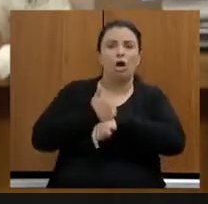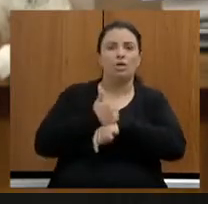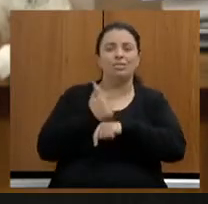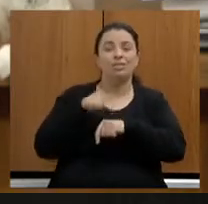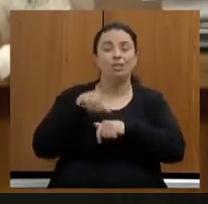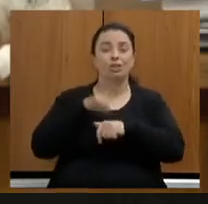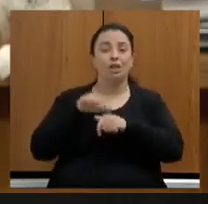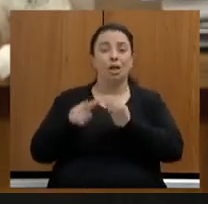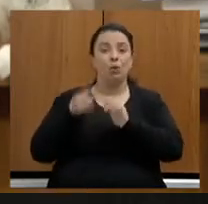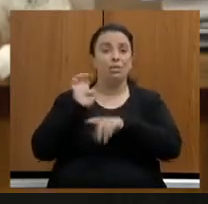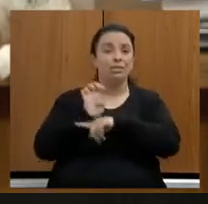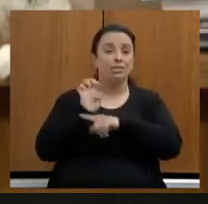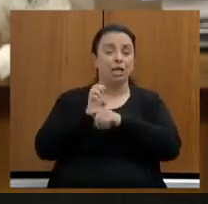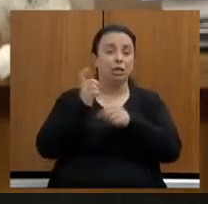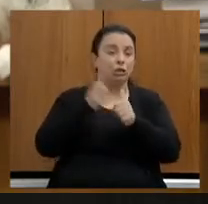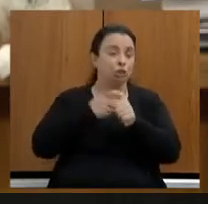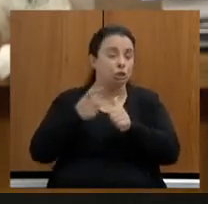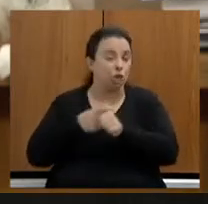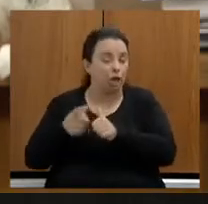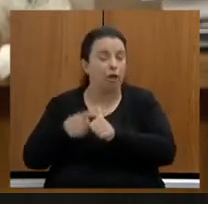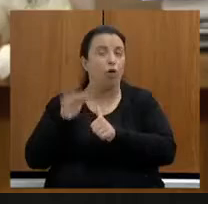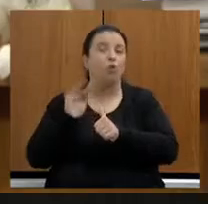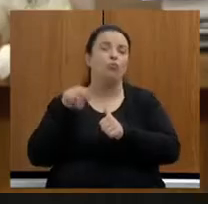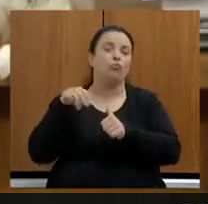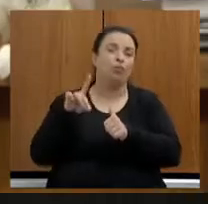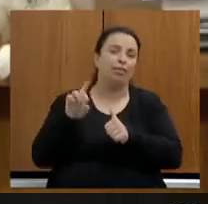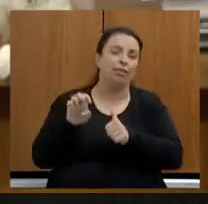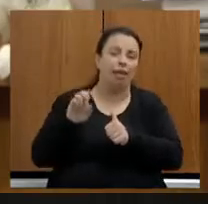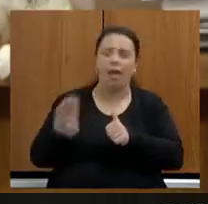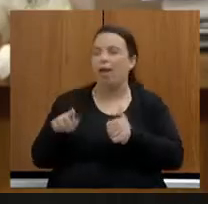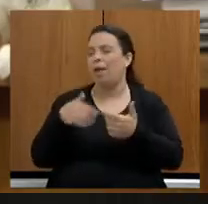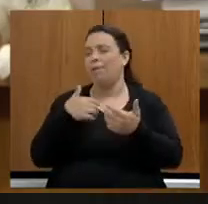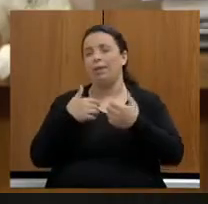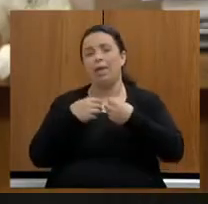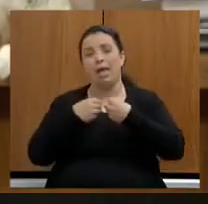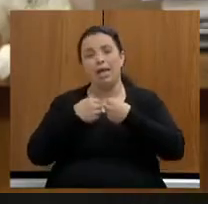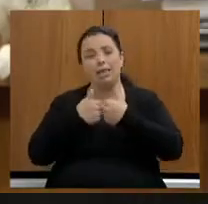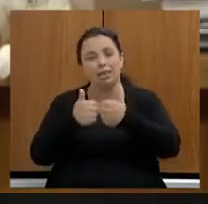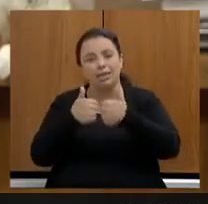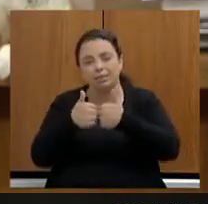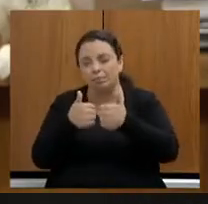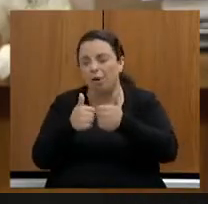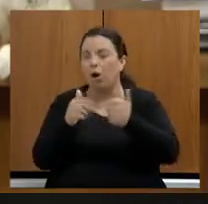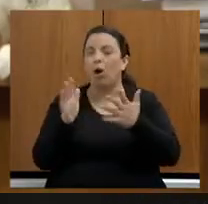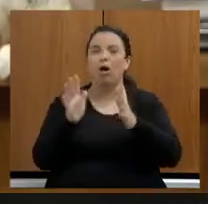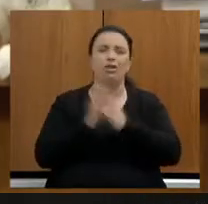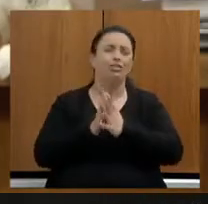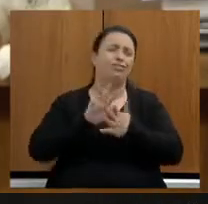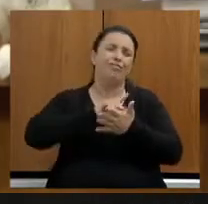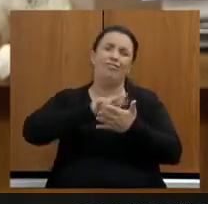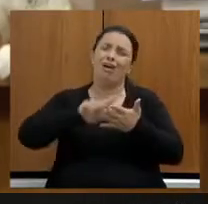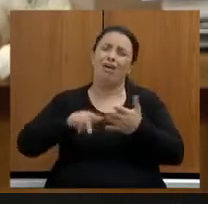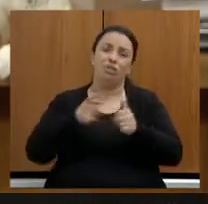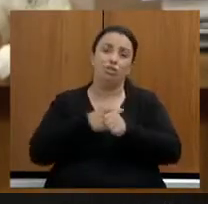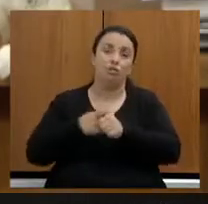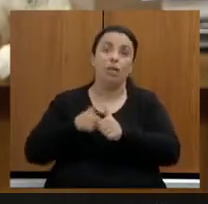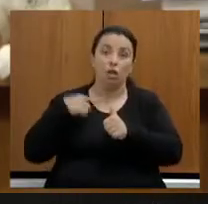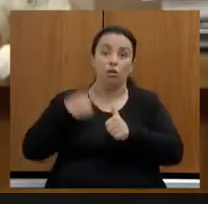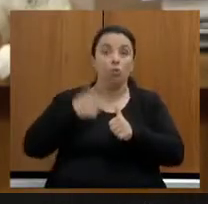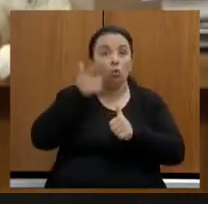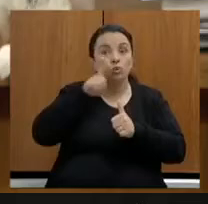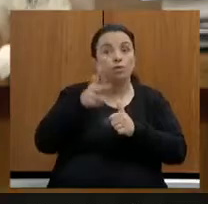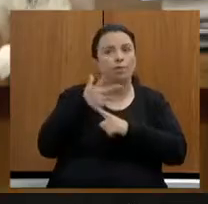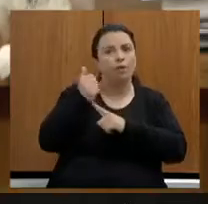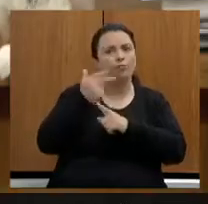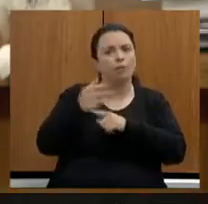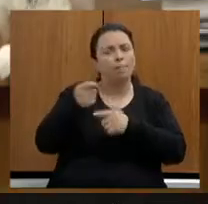devendo transporte para os municípios devendo um monte de coisa que a gente tá pagando né então eu acho que a gente tem conseguir falar isso